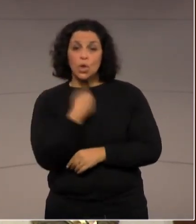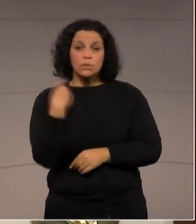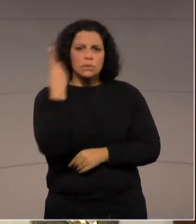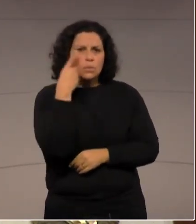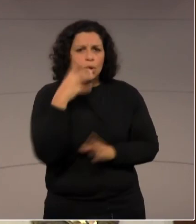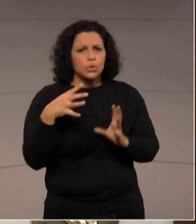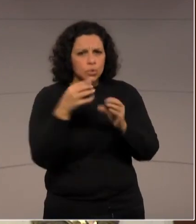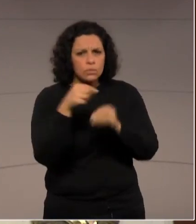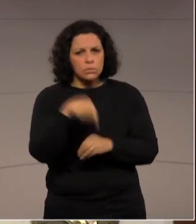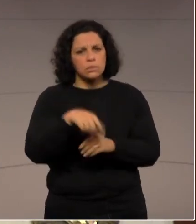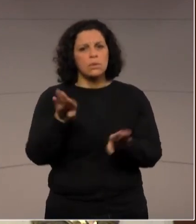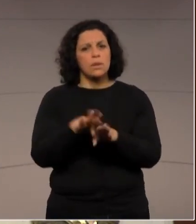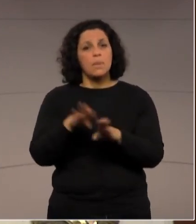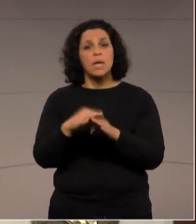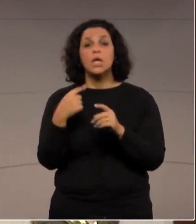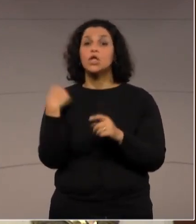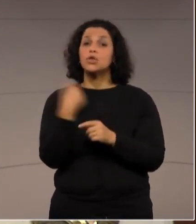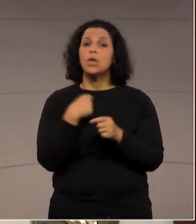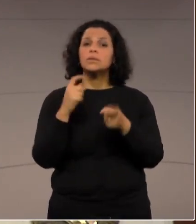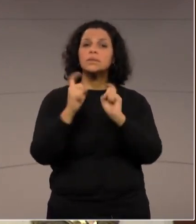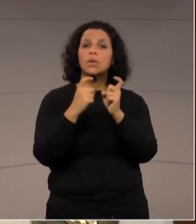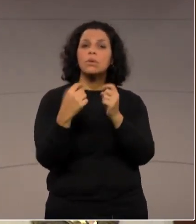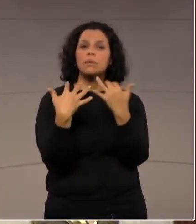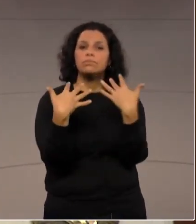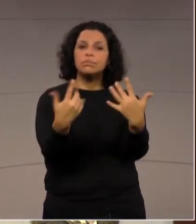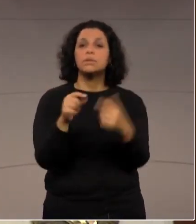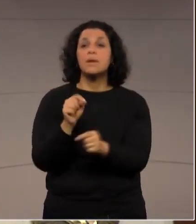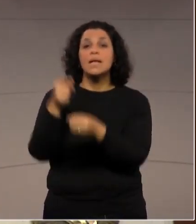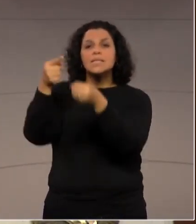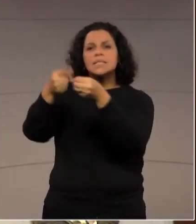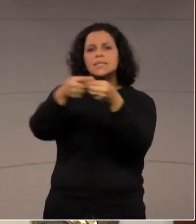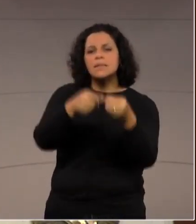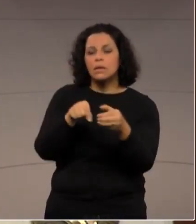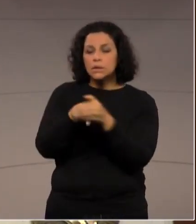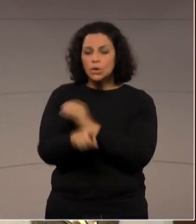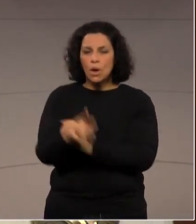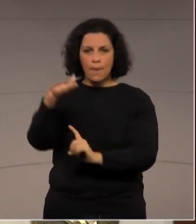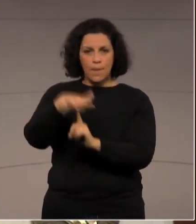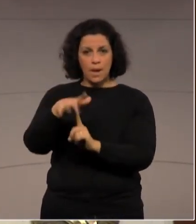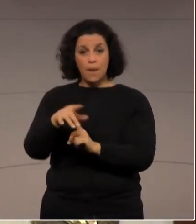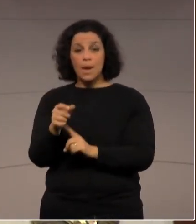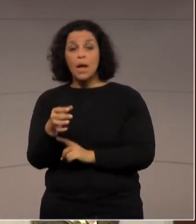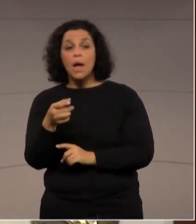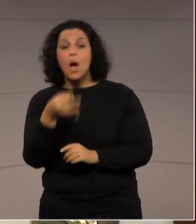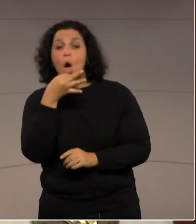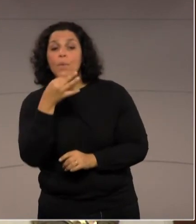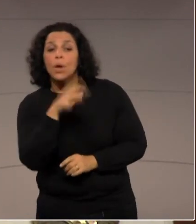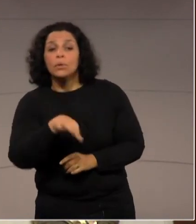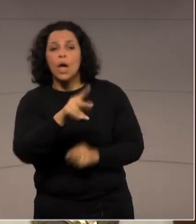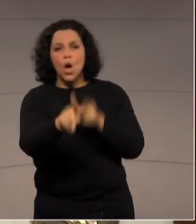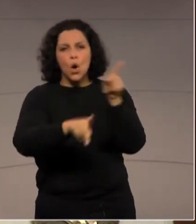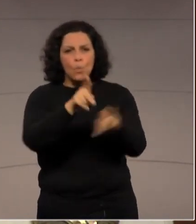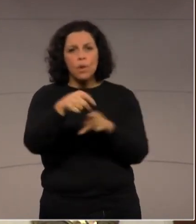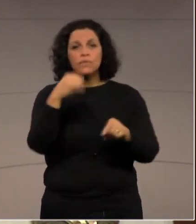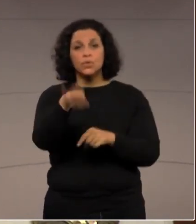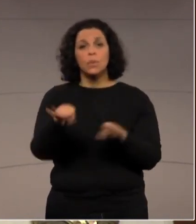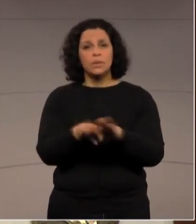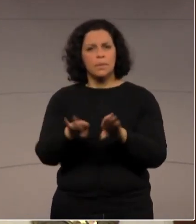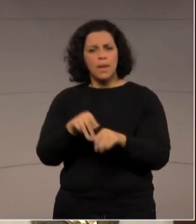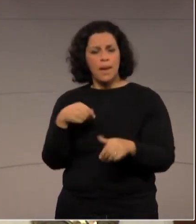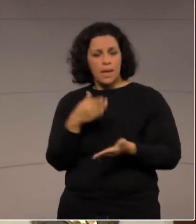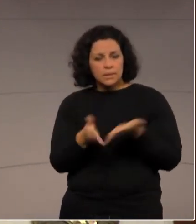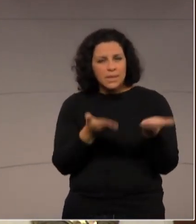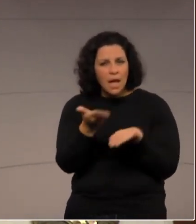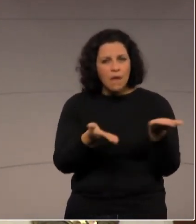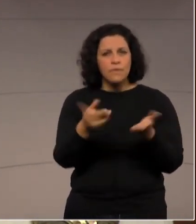parlamentares efeito audiências no interior do estado pra ouvir a opinião da população sobre a cessão de serviço de